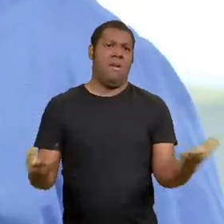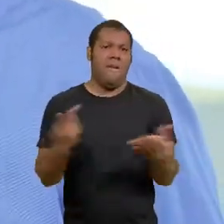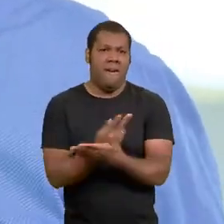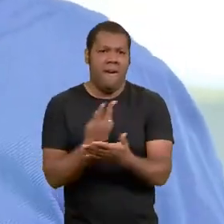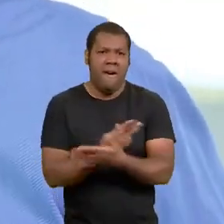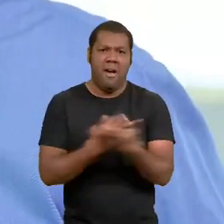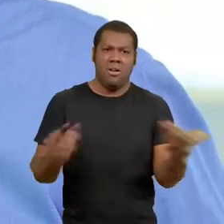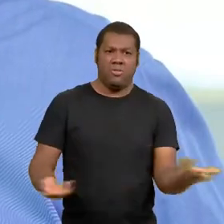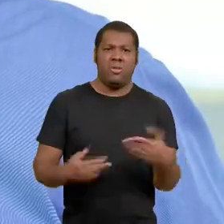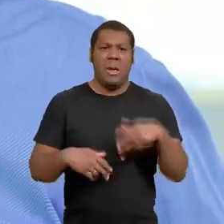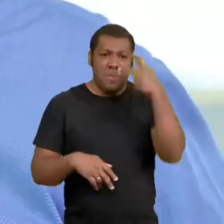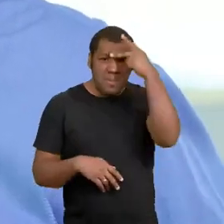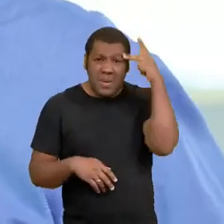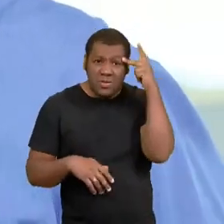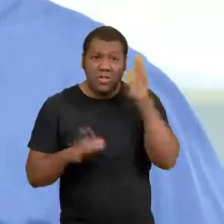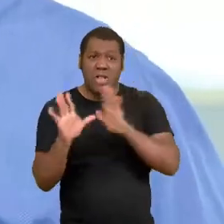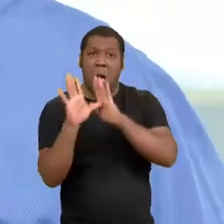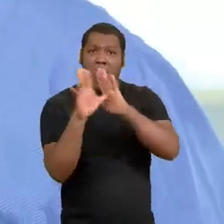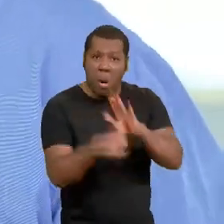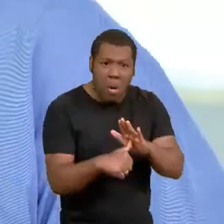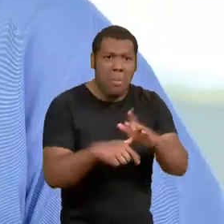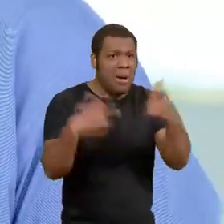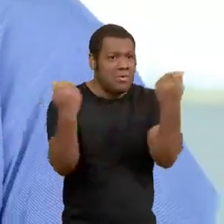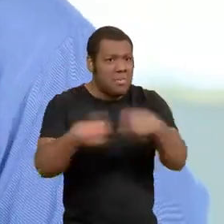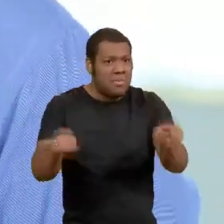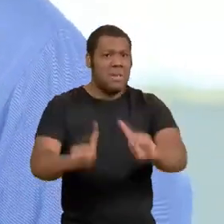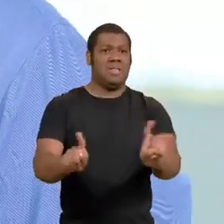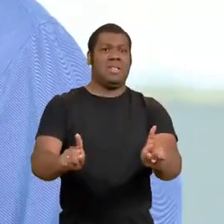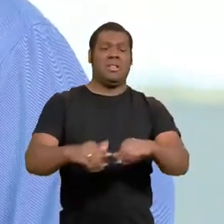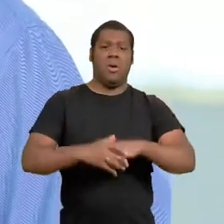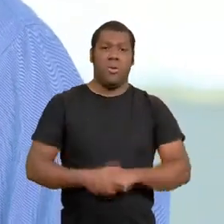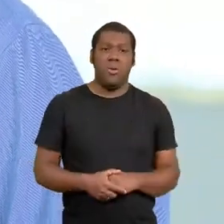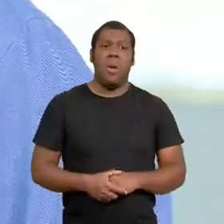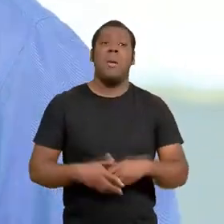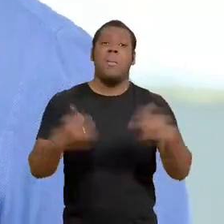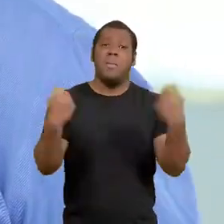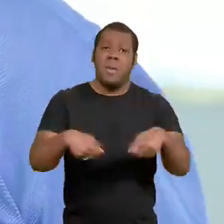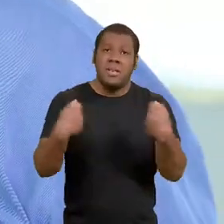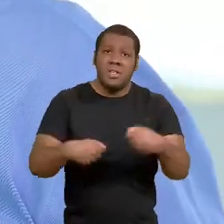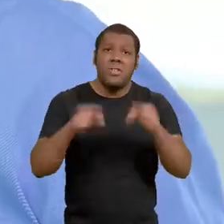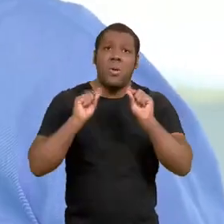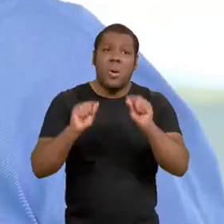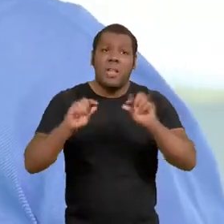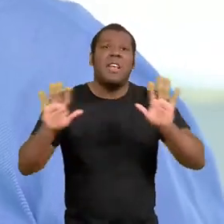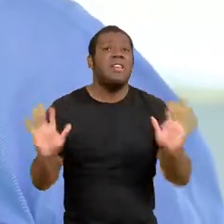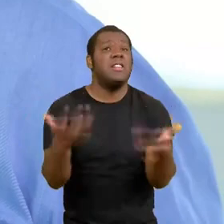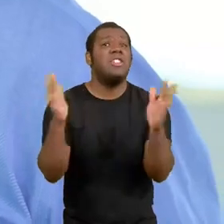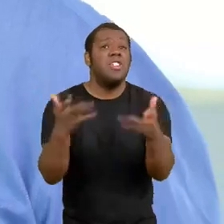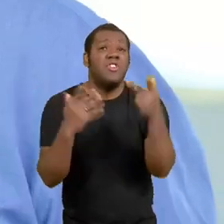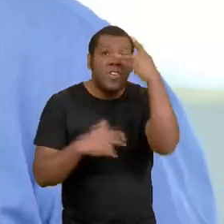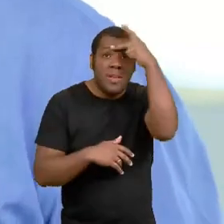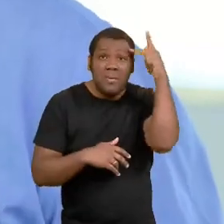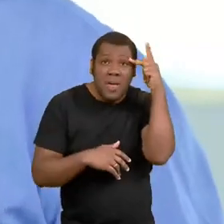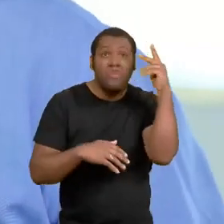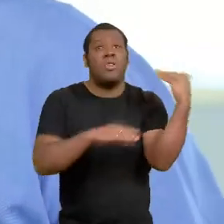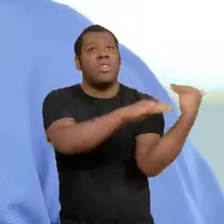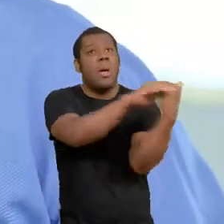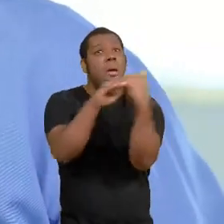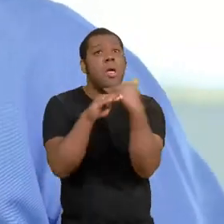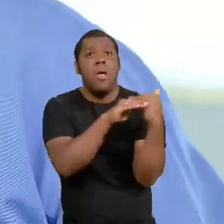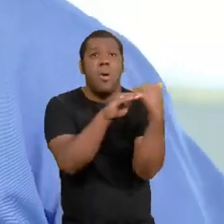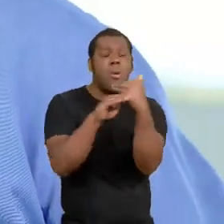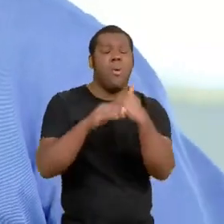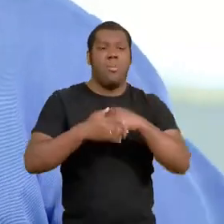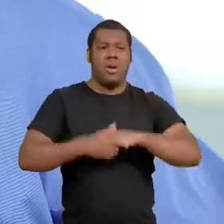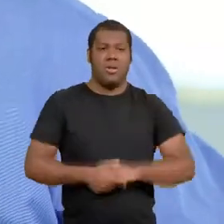precisa fazer nada. É esse mundo que nós temos que colocar na cabeça das pessoas, que esse mundo é possível. Eu não sei como é que